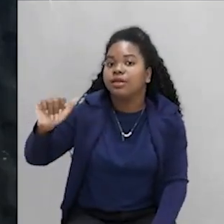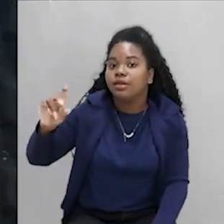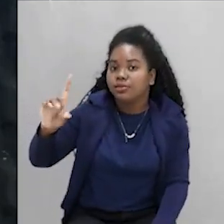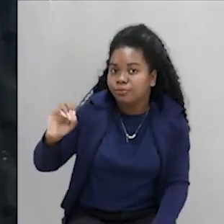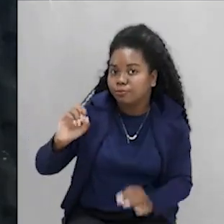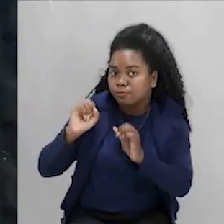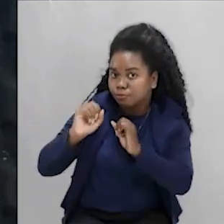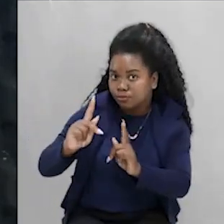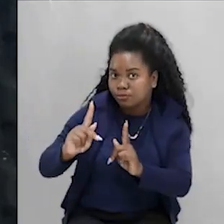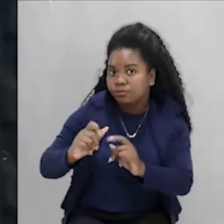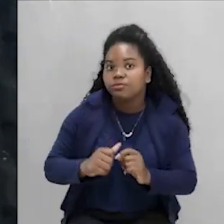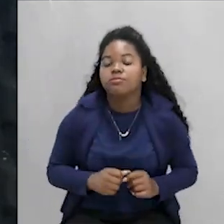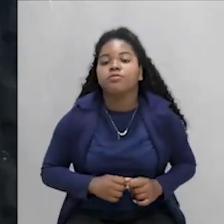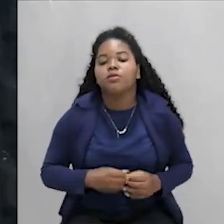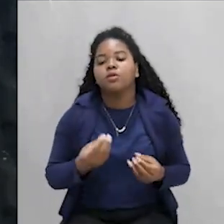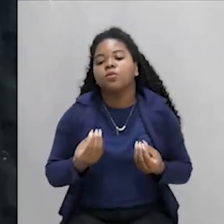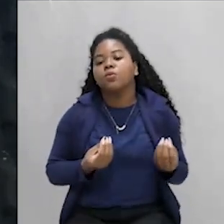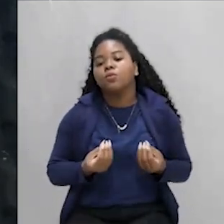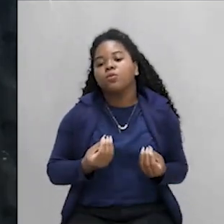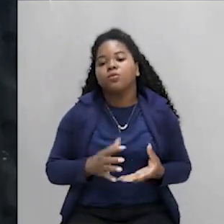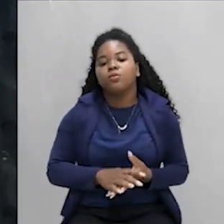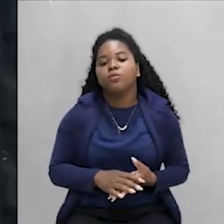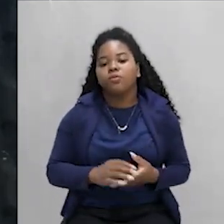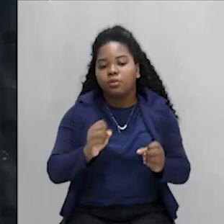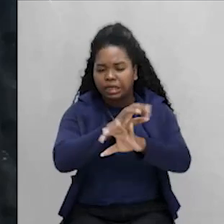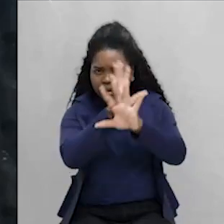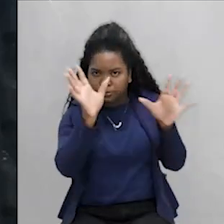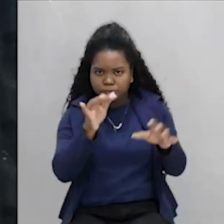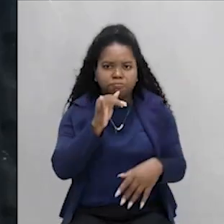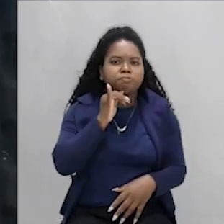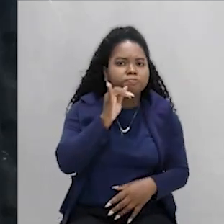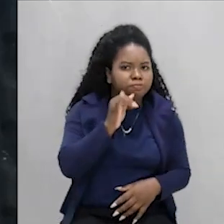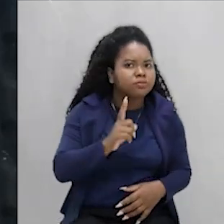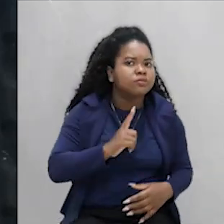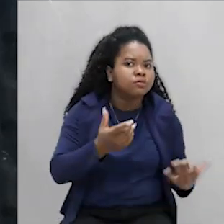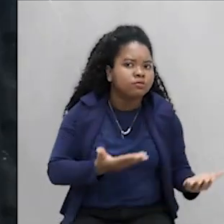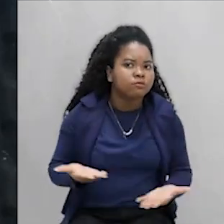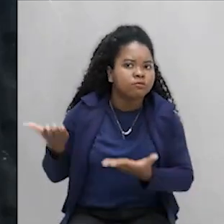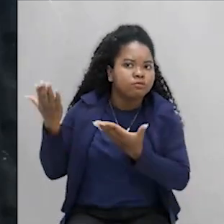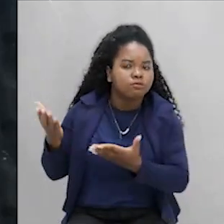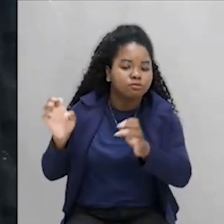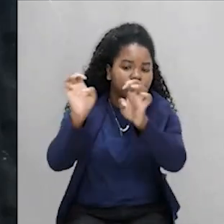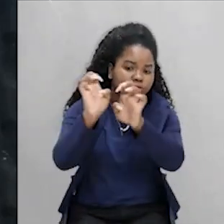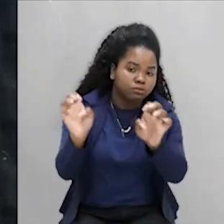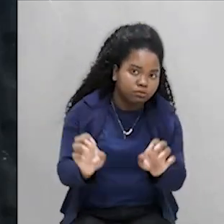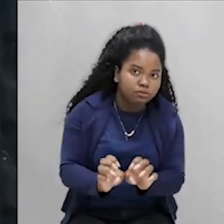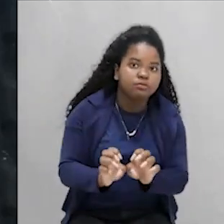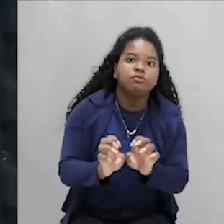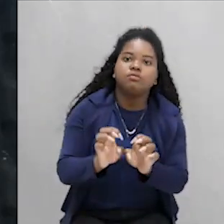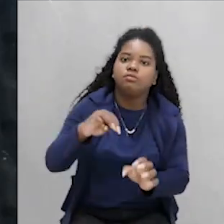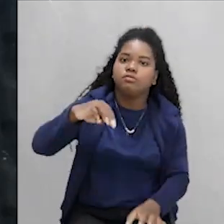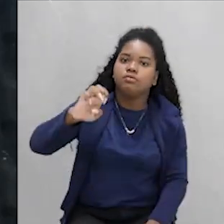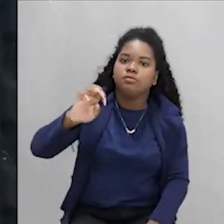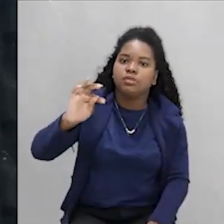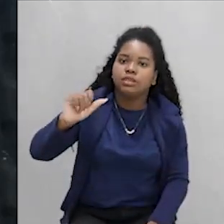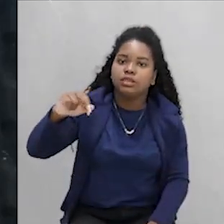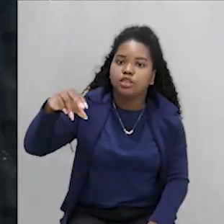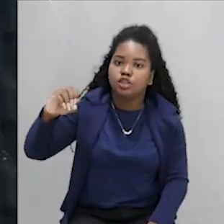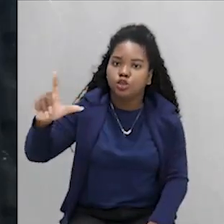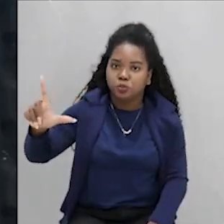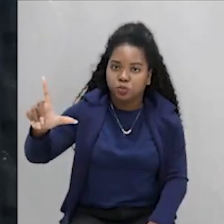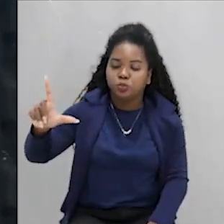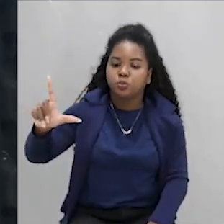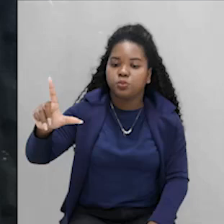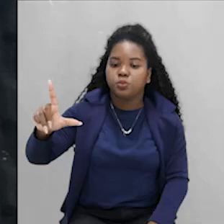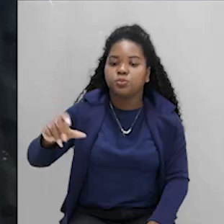de bola como exemplos de álcools nós temos aqui ó a estrutura do metanol e